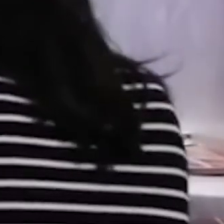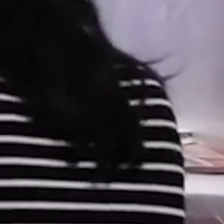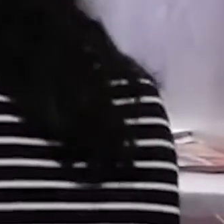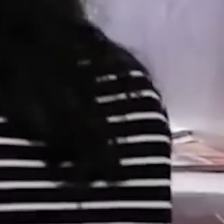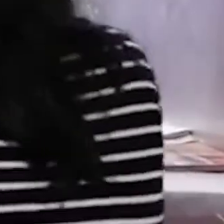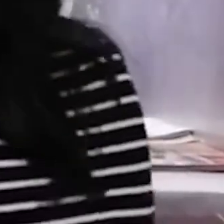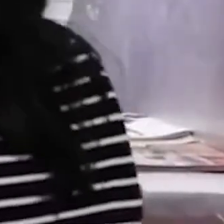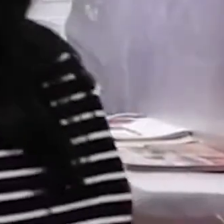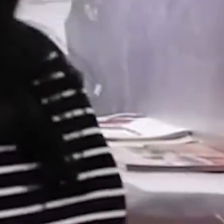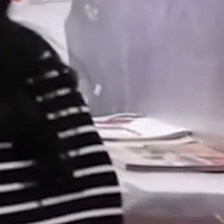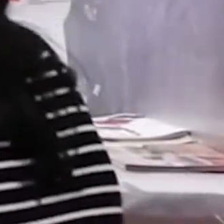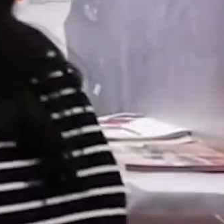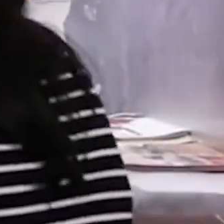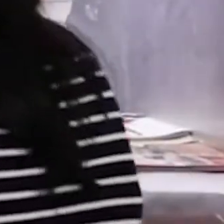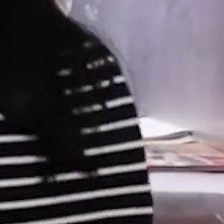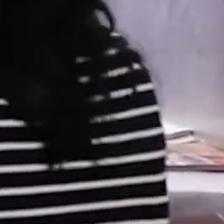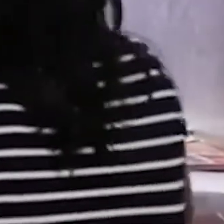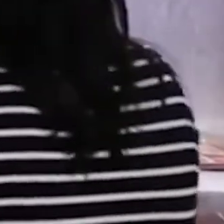Tchau.